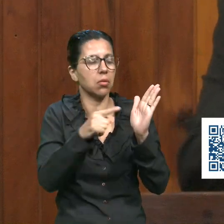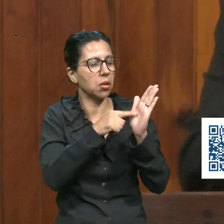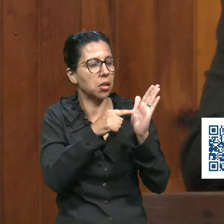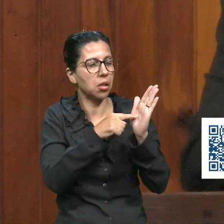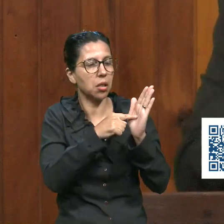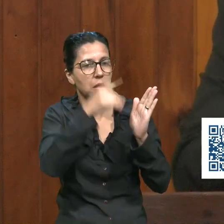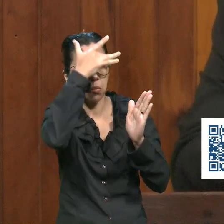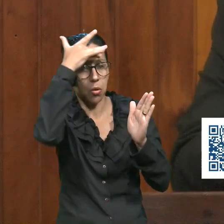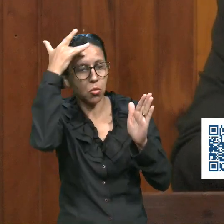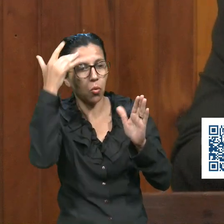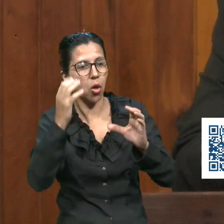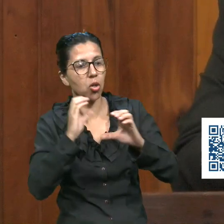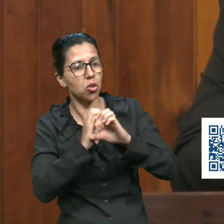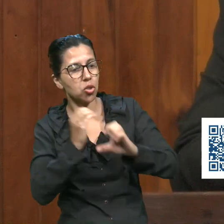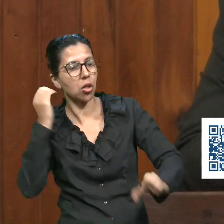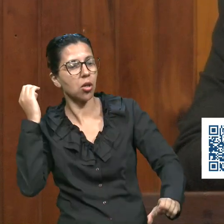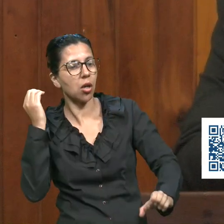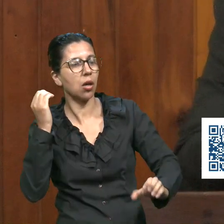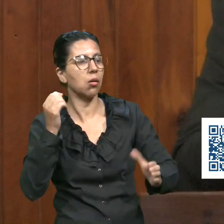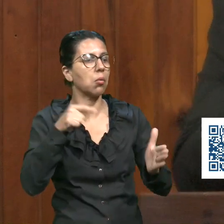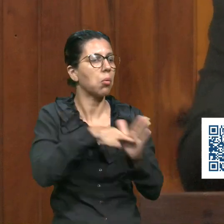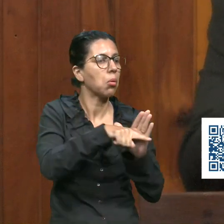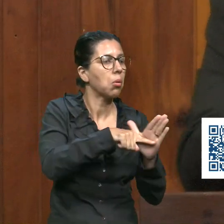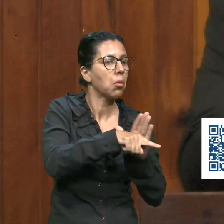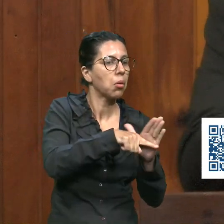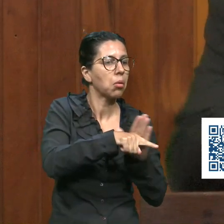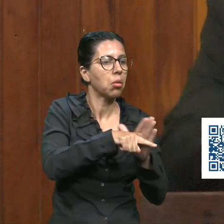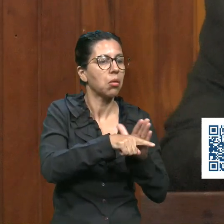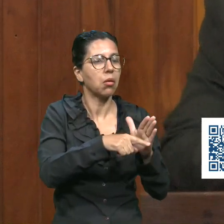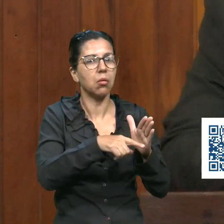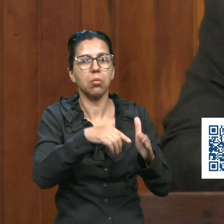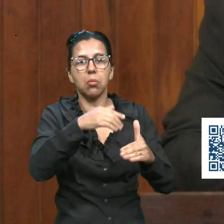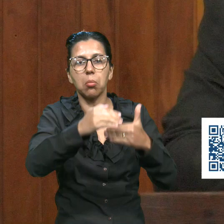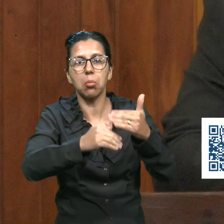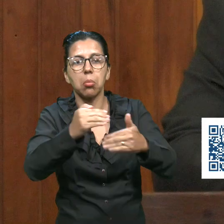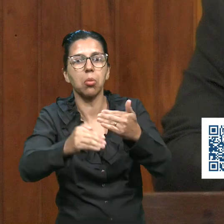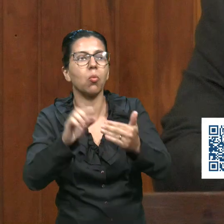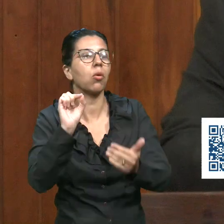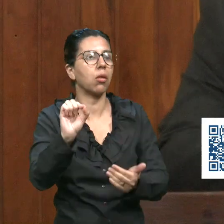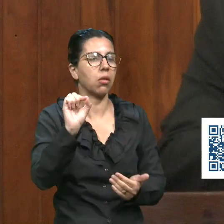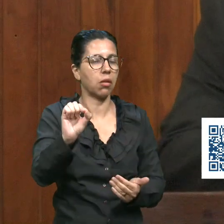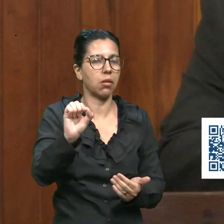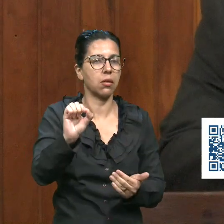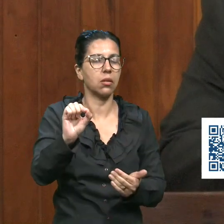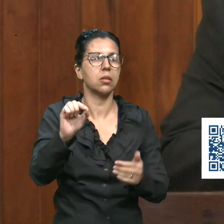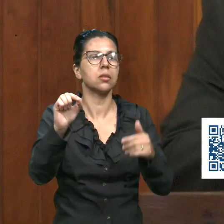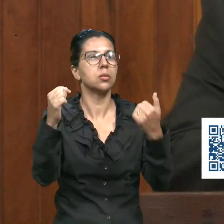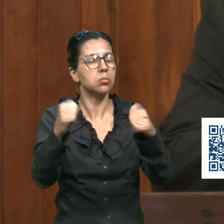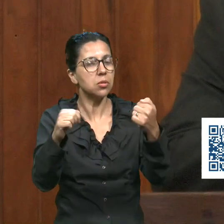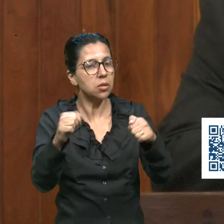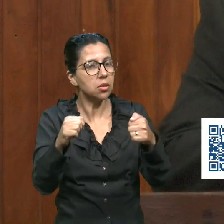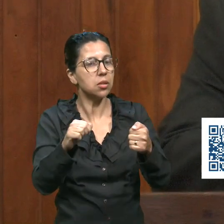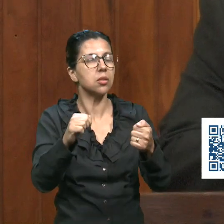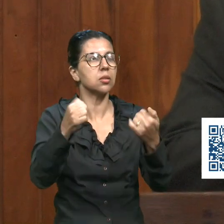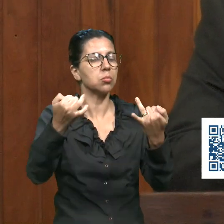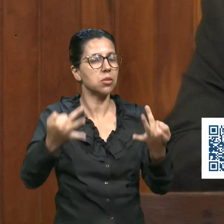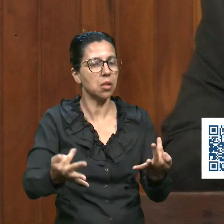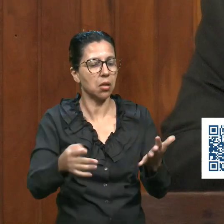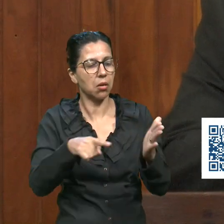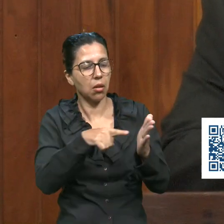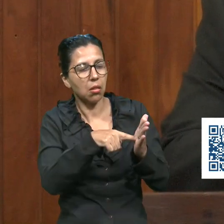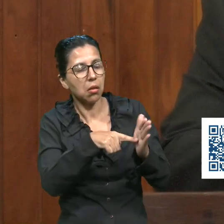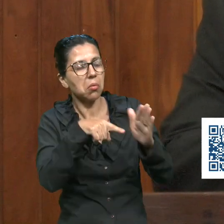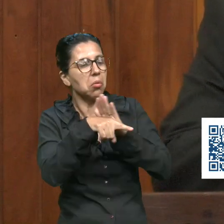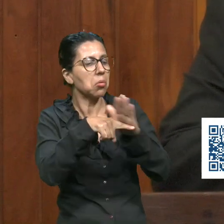equipe de engenharia da Prefeitura? Quais são os passos seguintes? Qual a ligação entre esse laudo